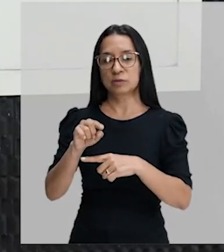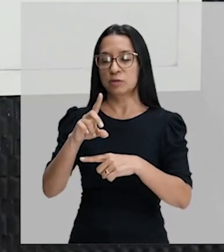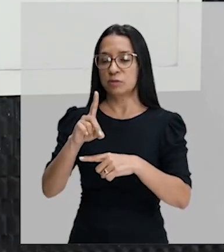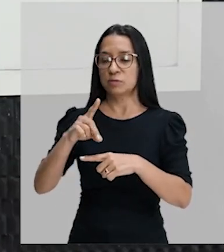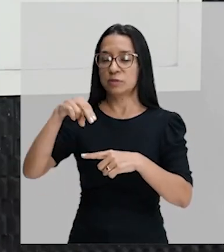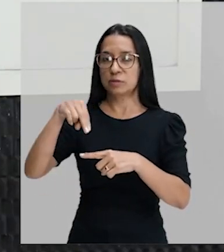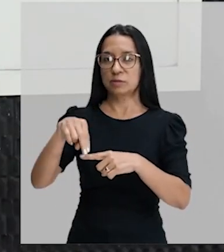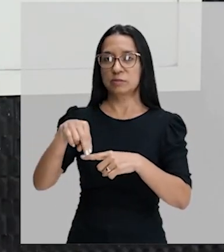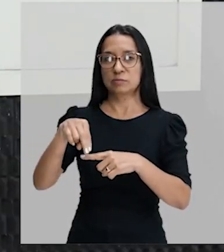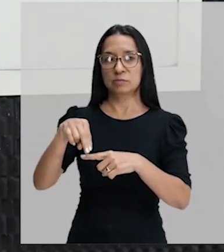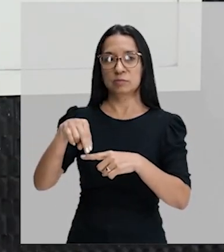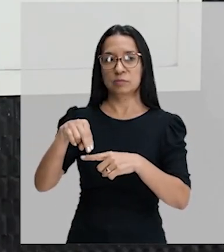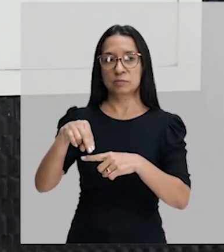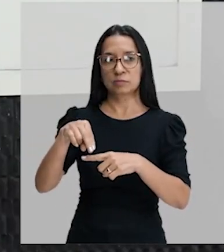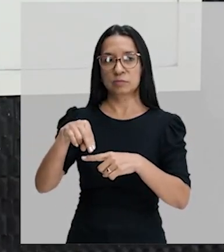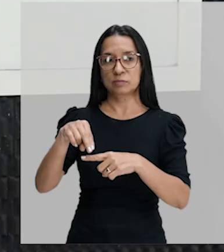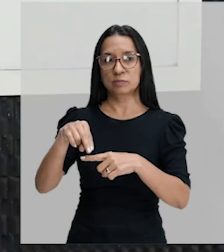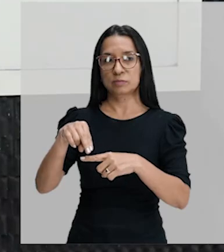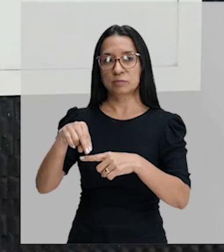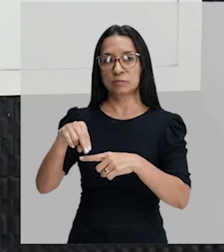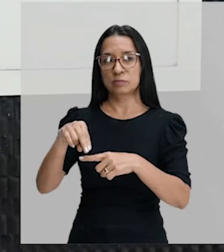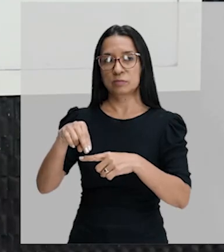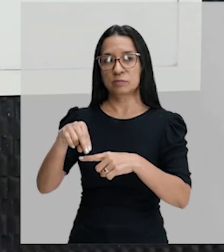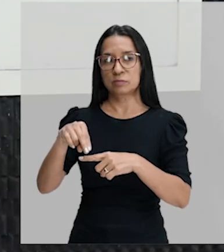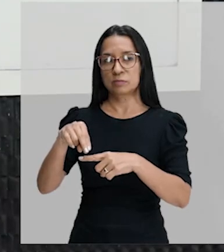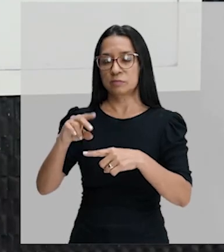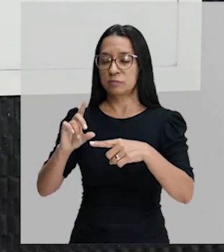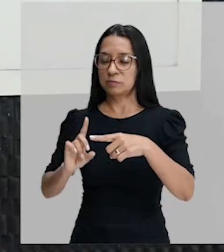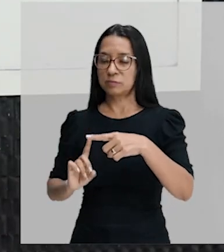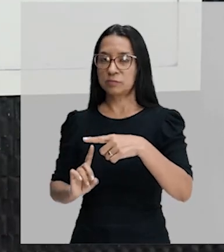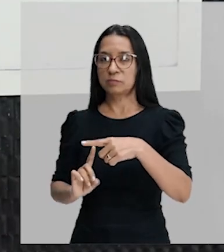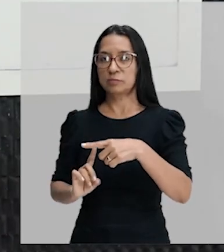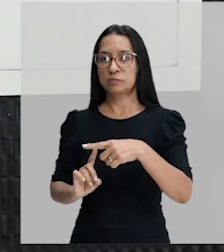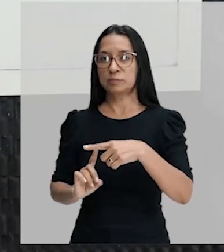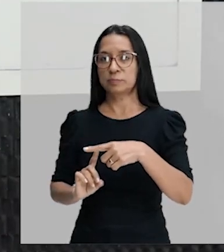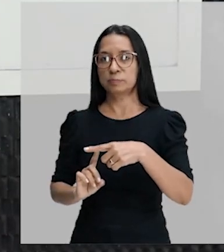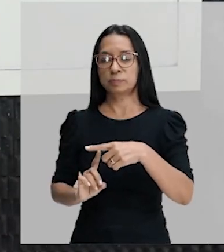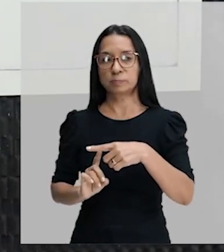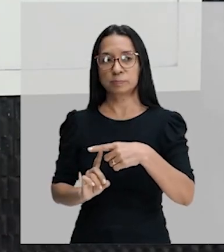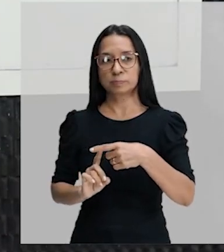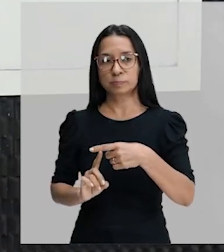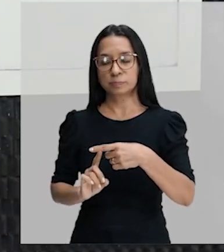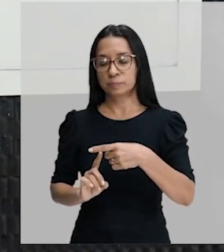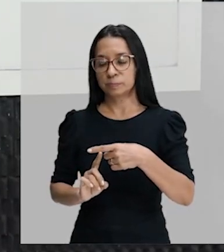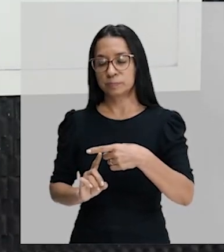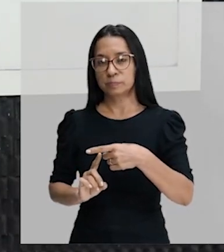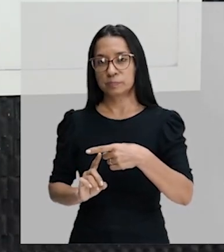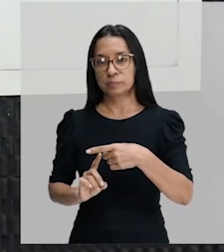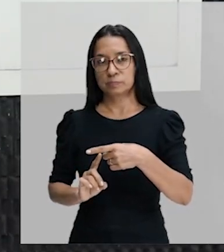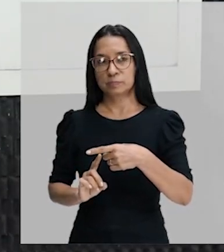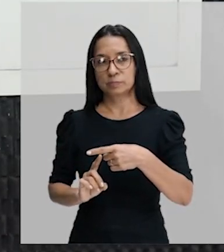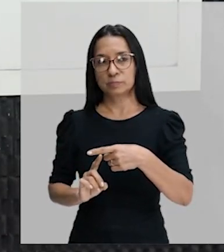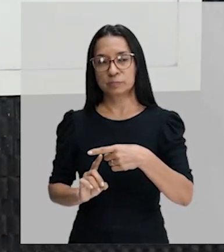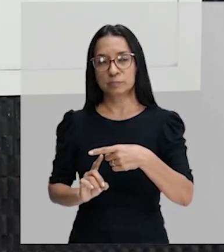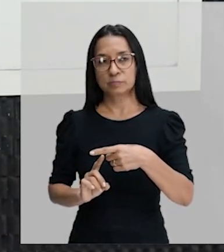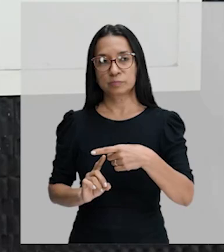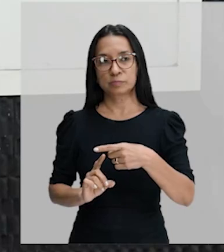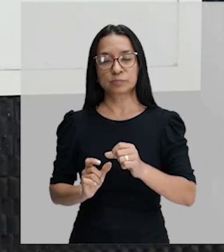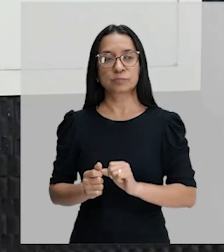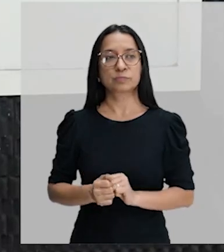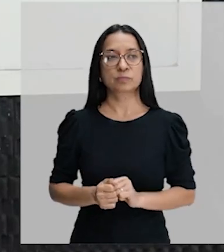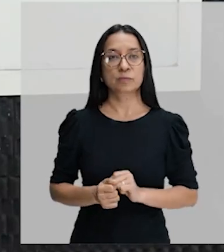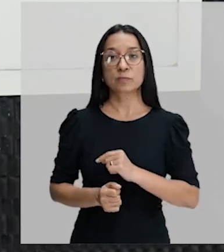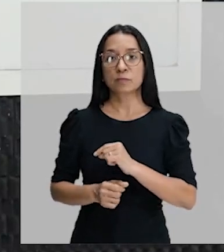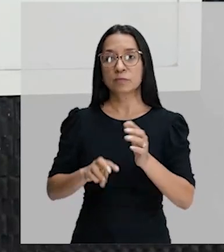dn pelo termo independente, pelo determinante da matriz incompleta. Tá? Então,